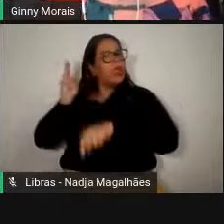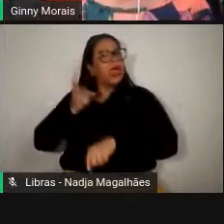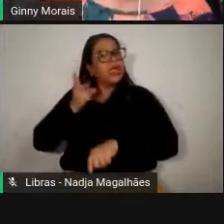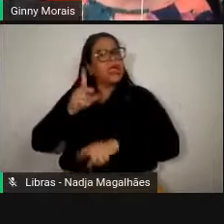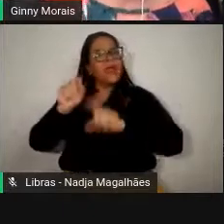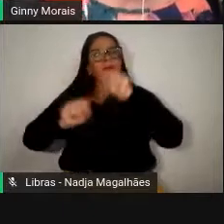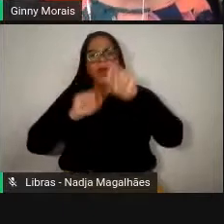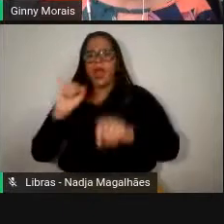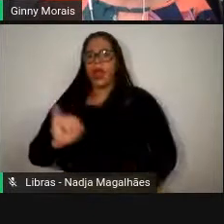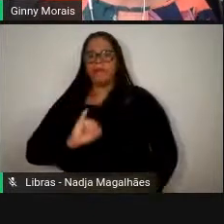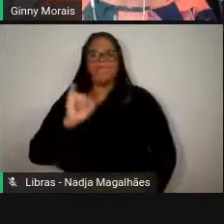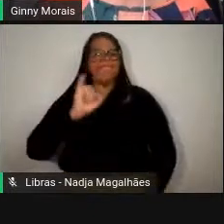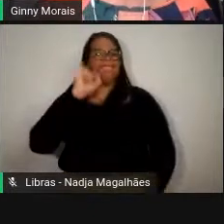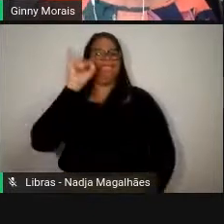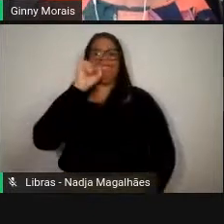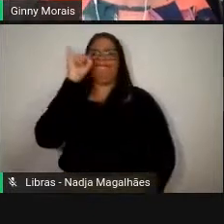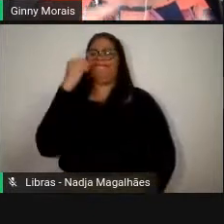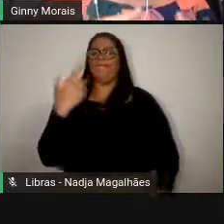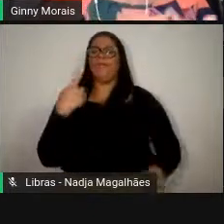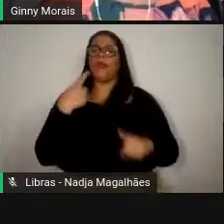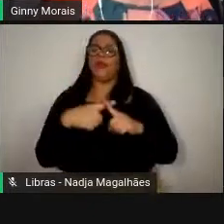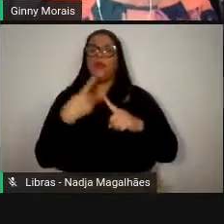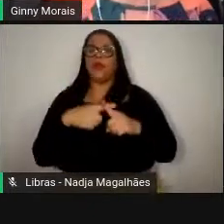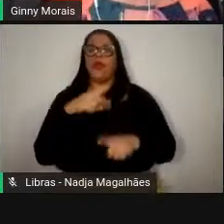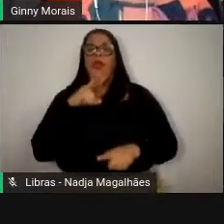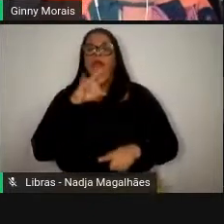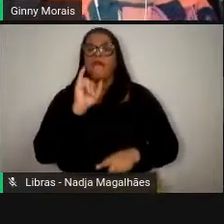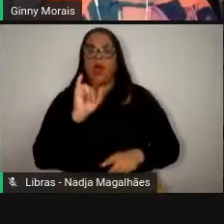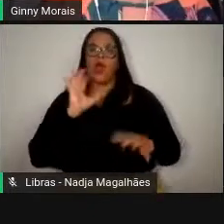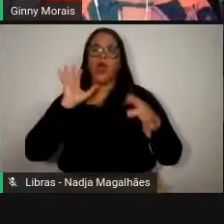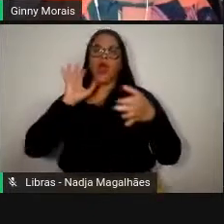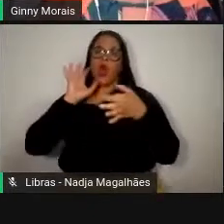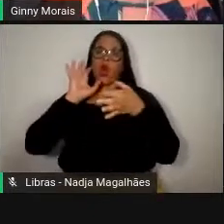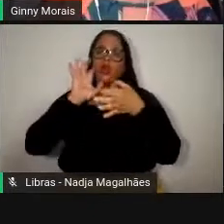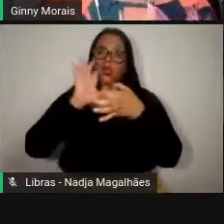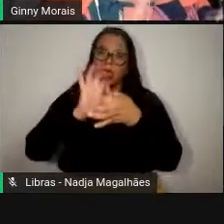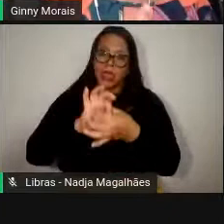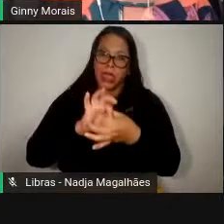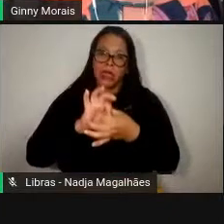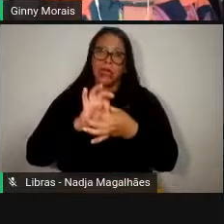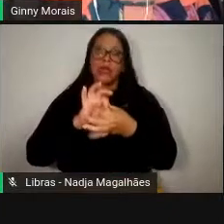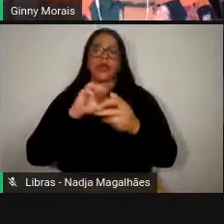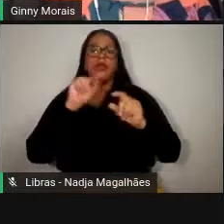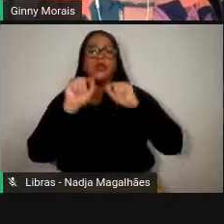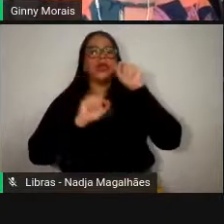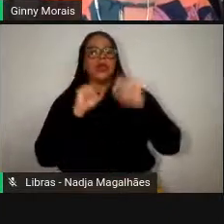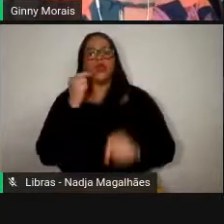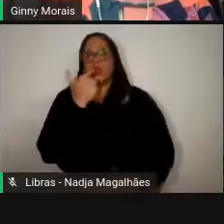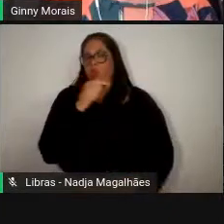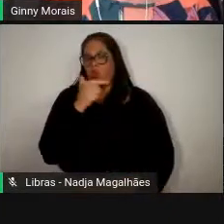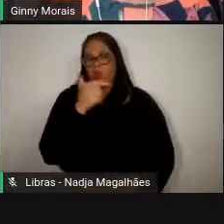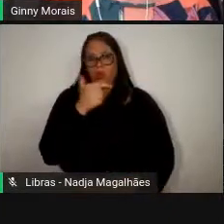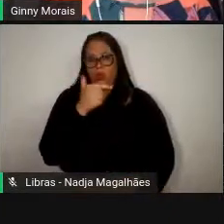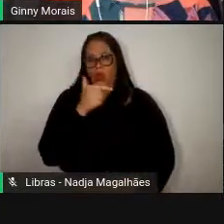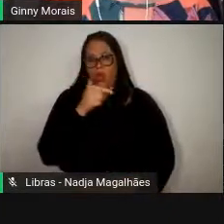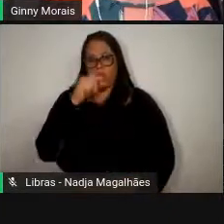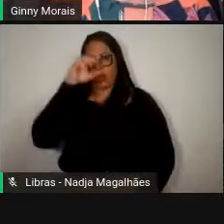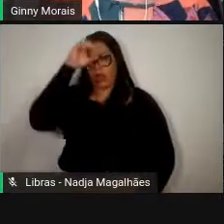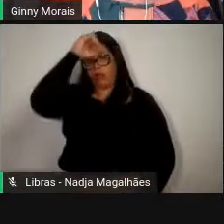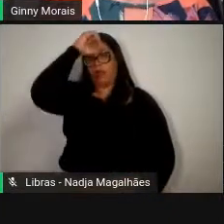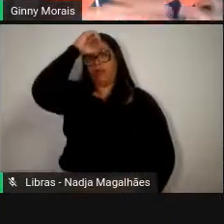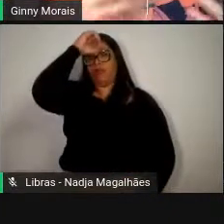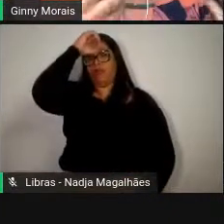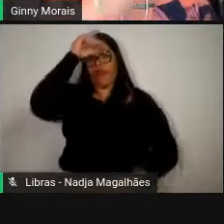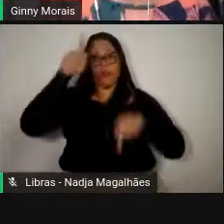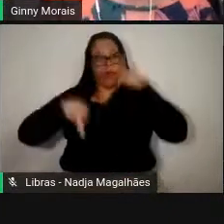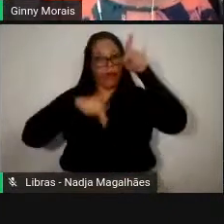completamente relevantes, né, gente? Por quê? Porque a gente vive num contexto em que não há um letramento político, né? A